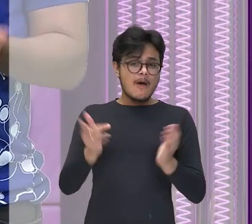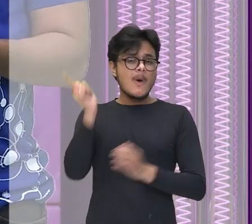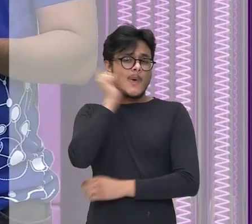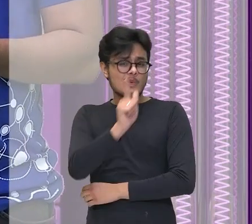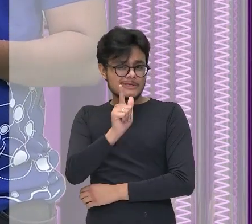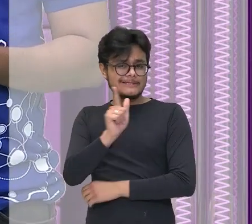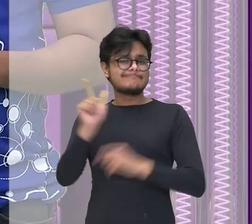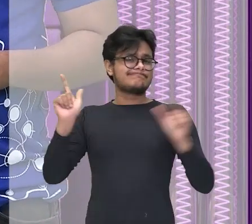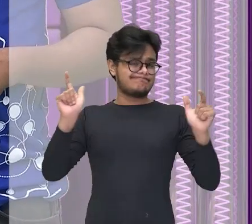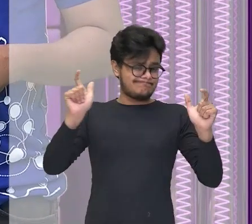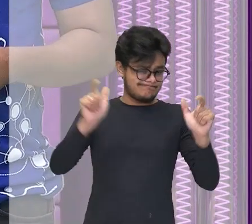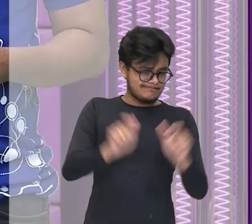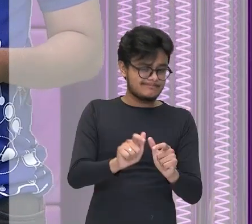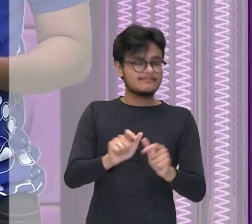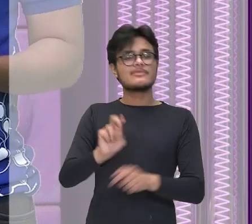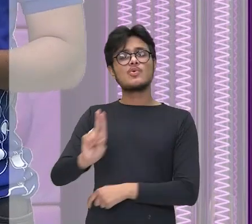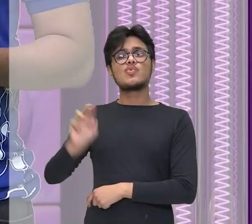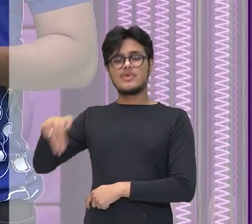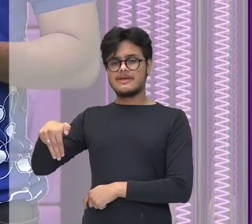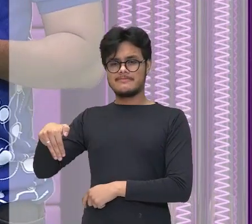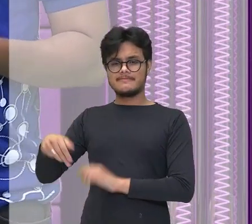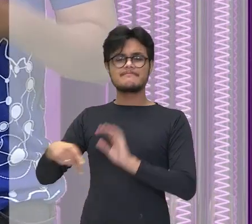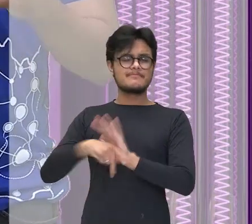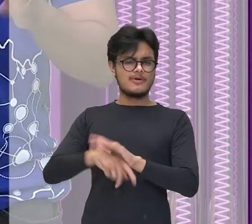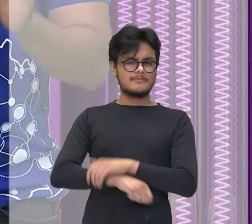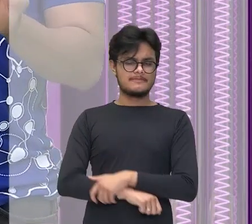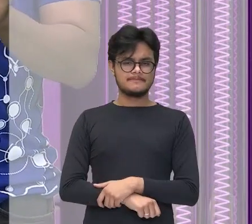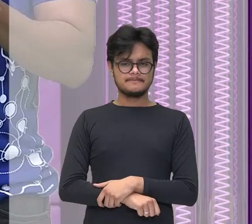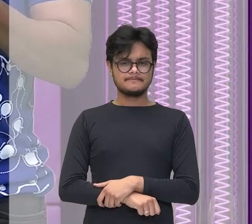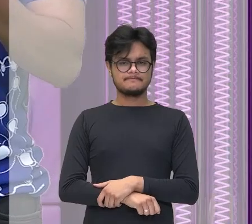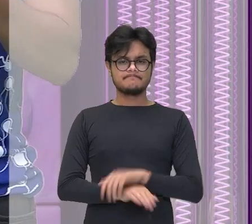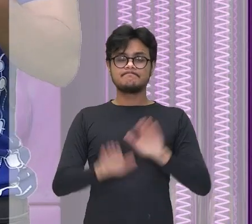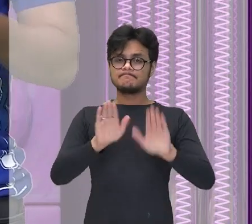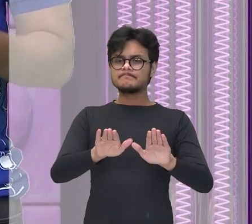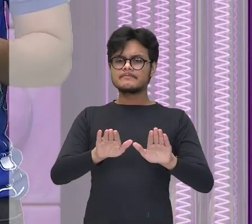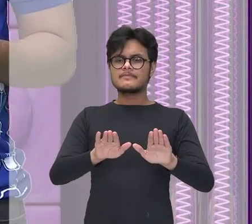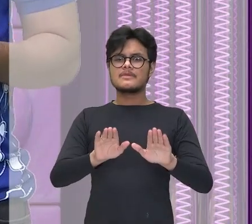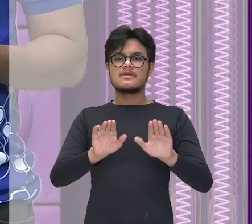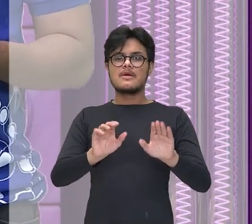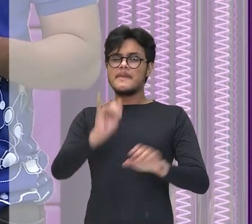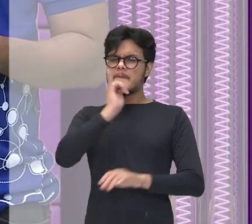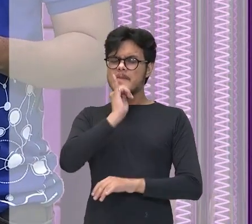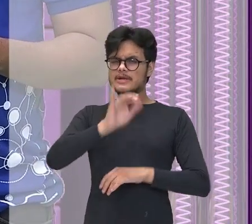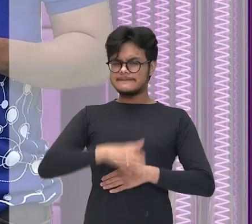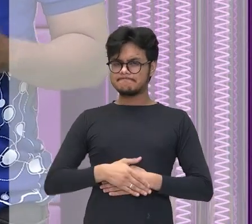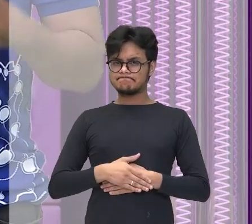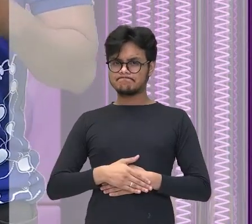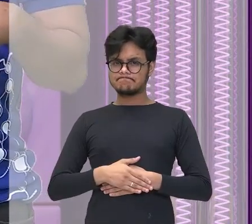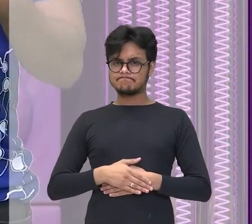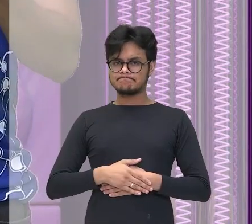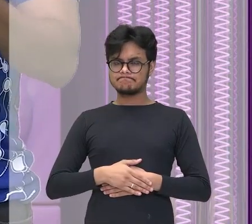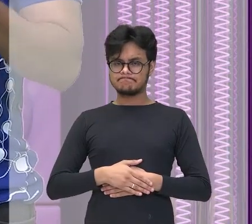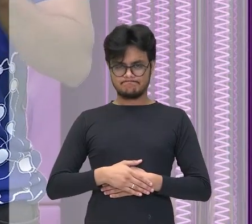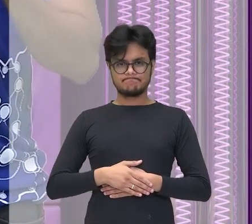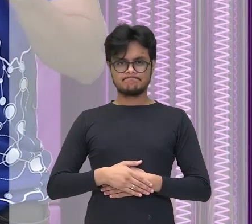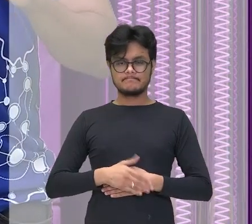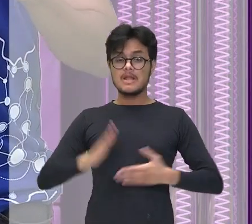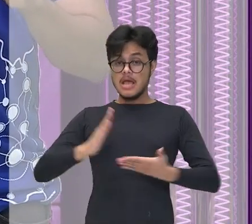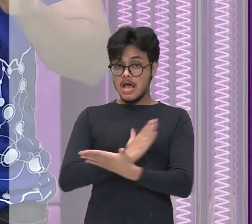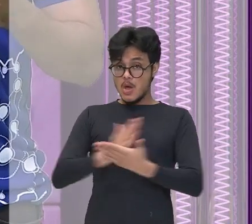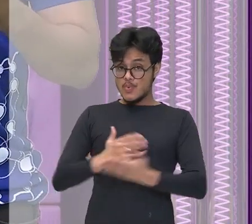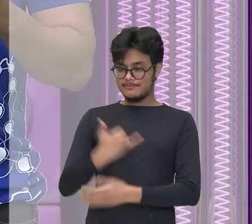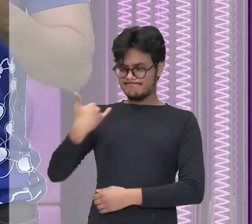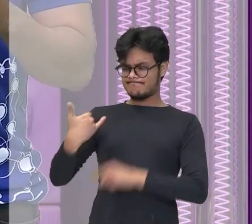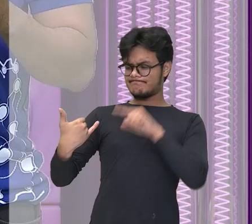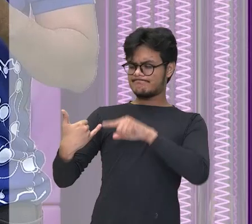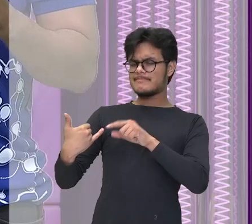distâncias muito pequenas é o micrômetro. Lembra da evolução do chip de celular? O chip de celular antes era o